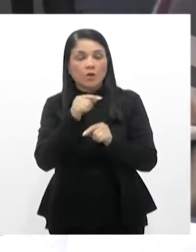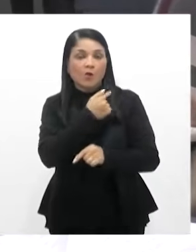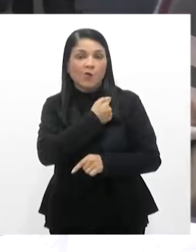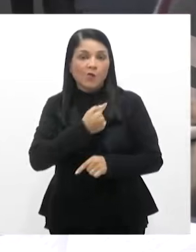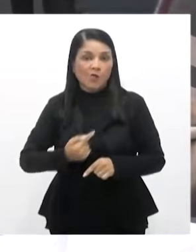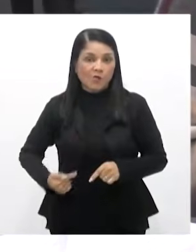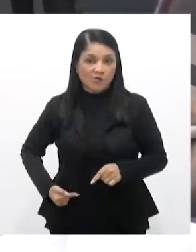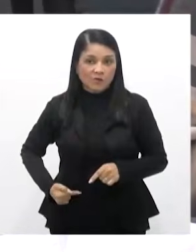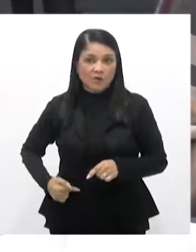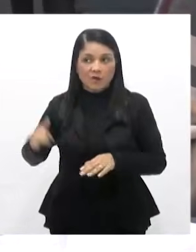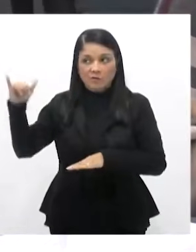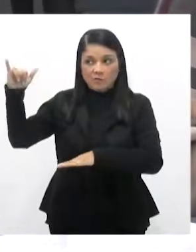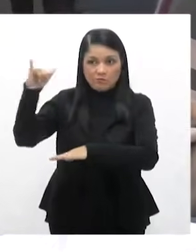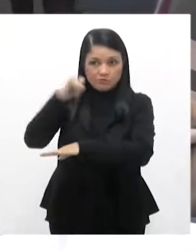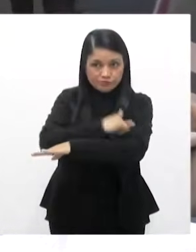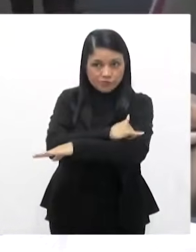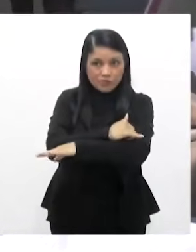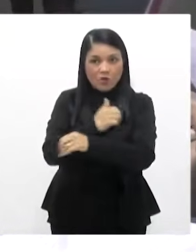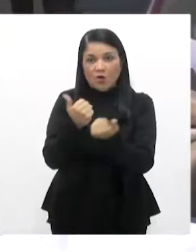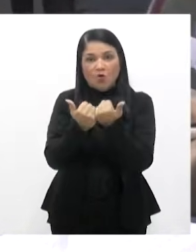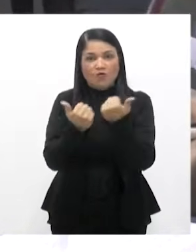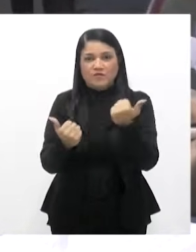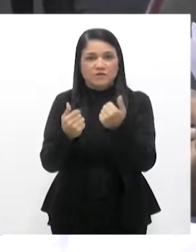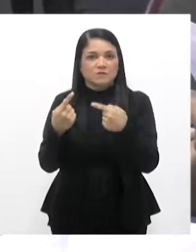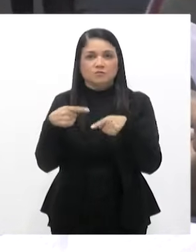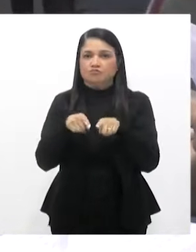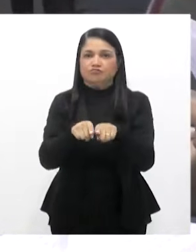governador ande de avião, o vice não vá junto.